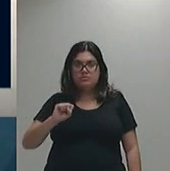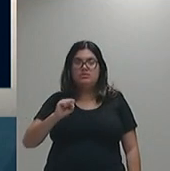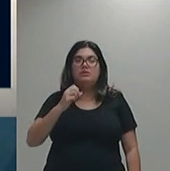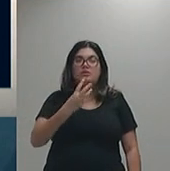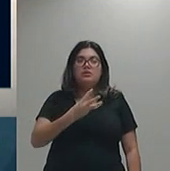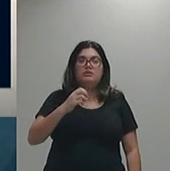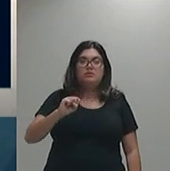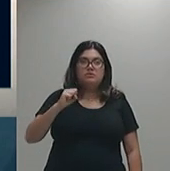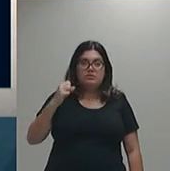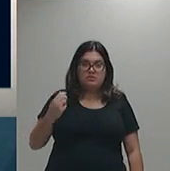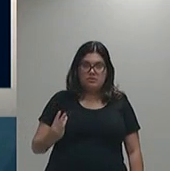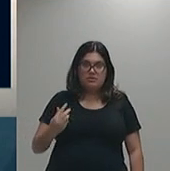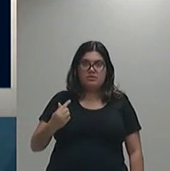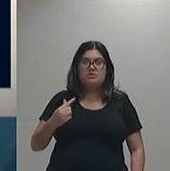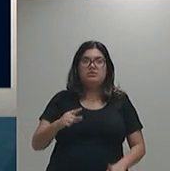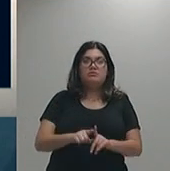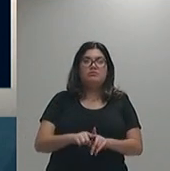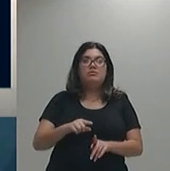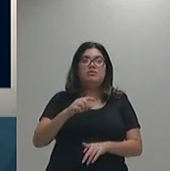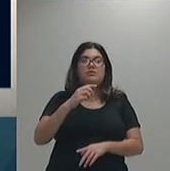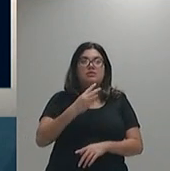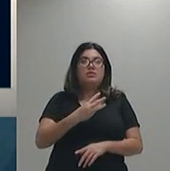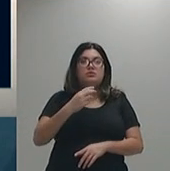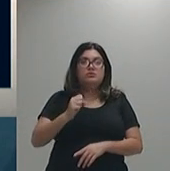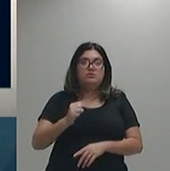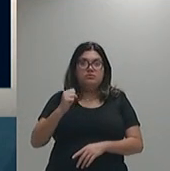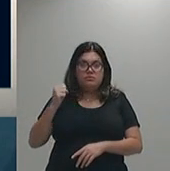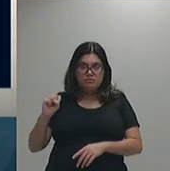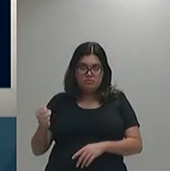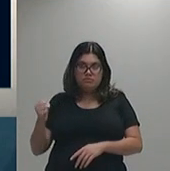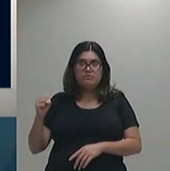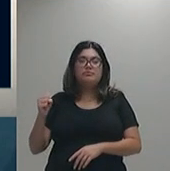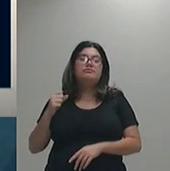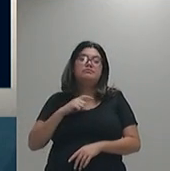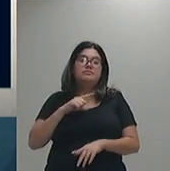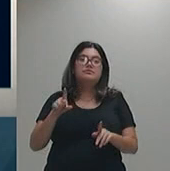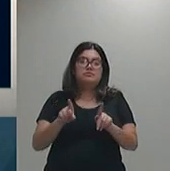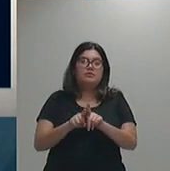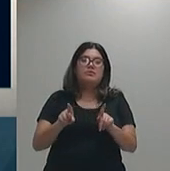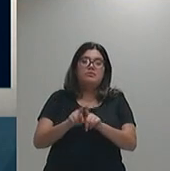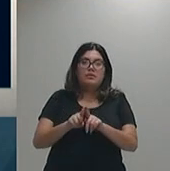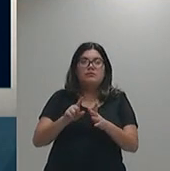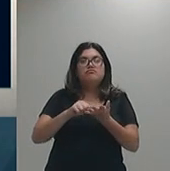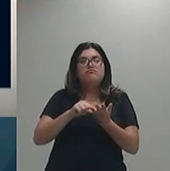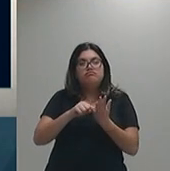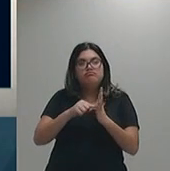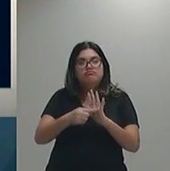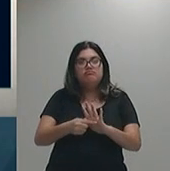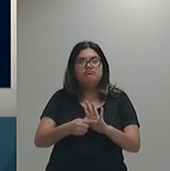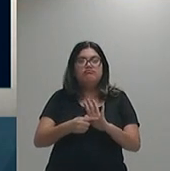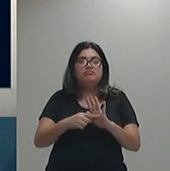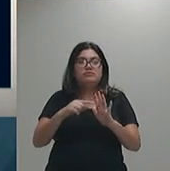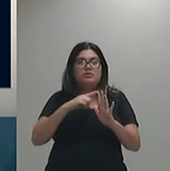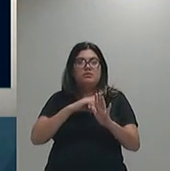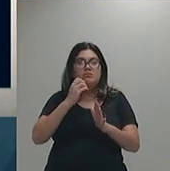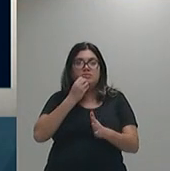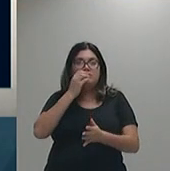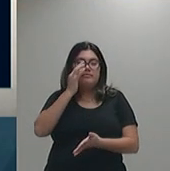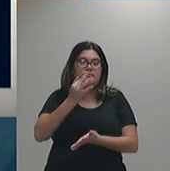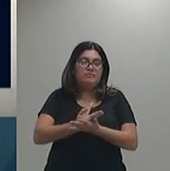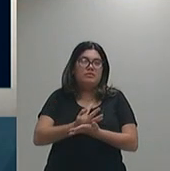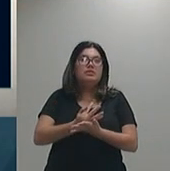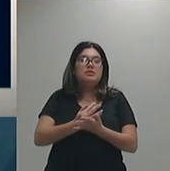8387 e338 aludido interpretação também encontra Amparo na boa-fé objetiva na